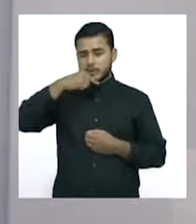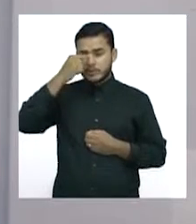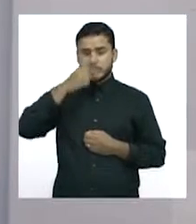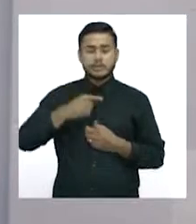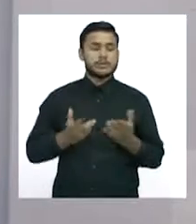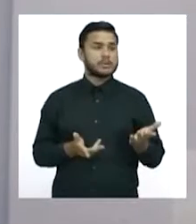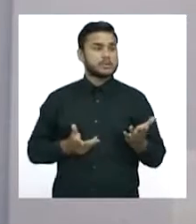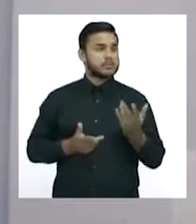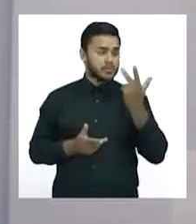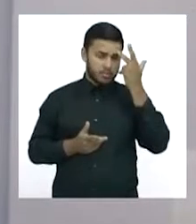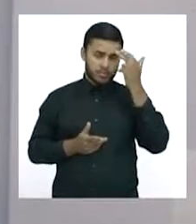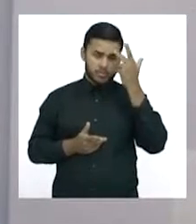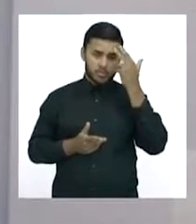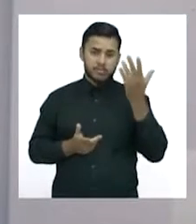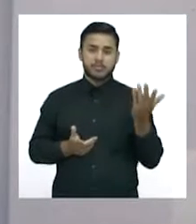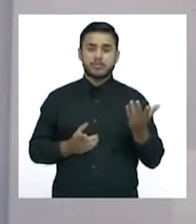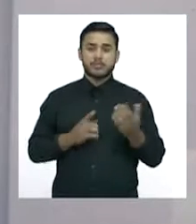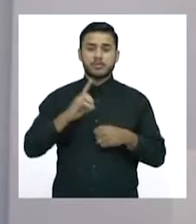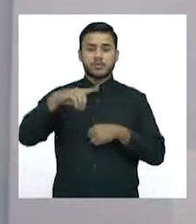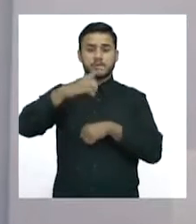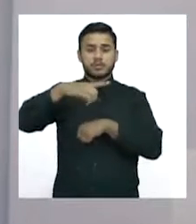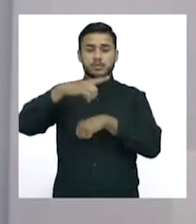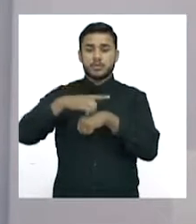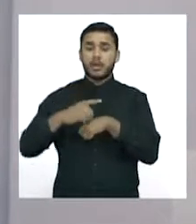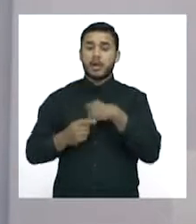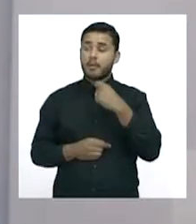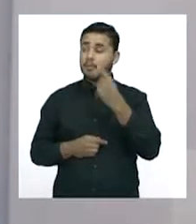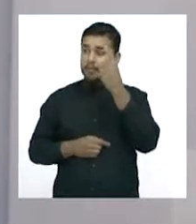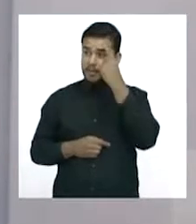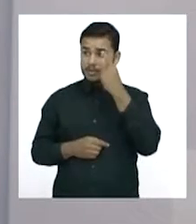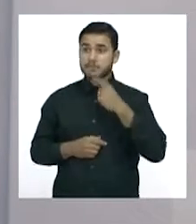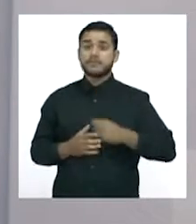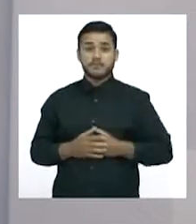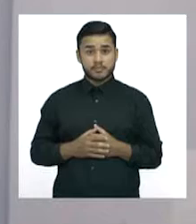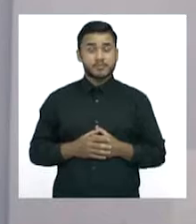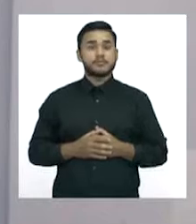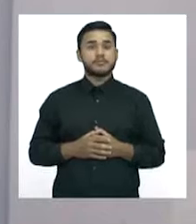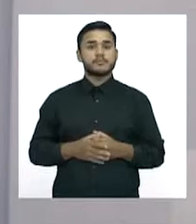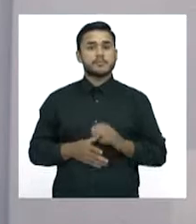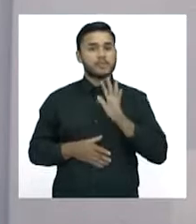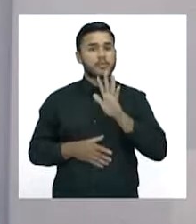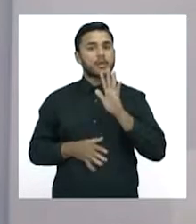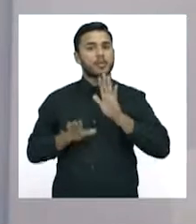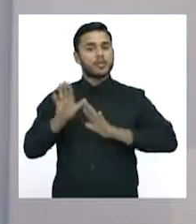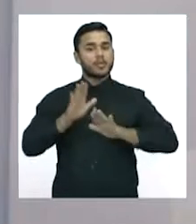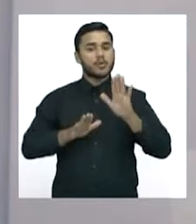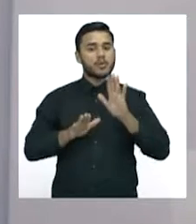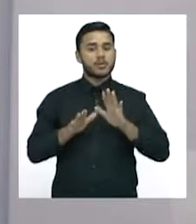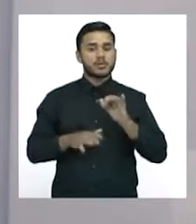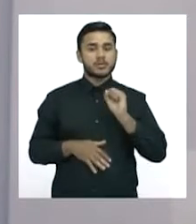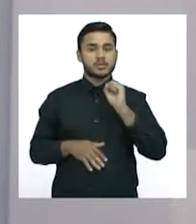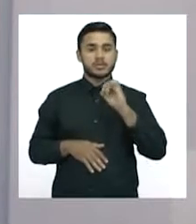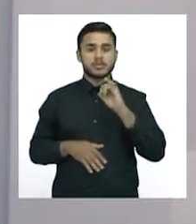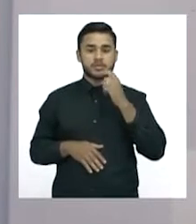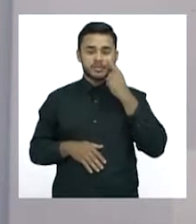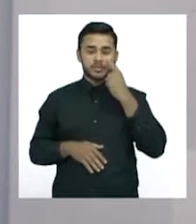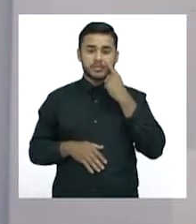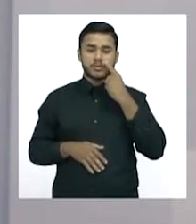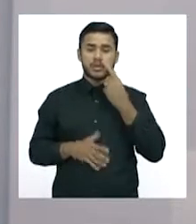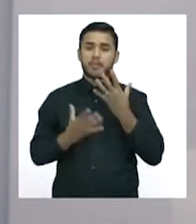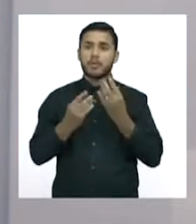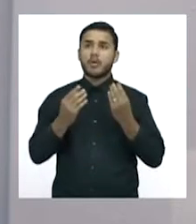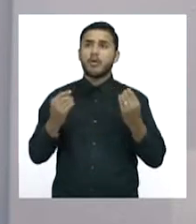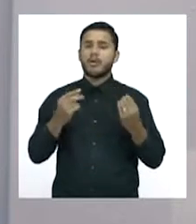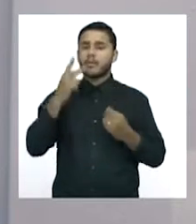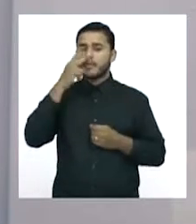resfriados, com dengue, por exemplo. Então, muitas vezes, não é que falta a notificação, é porque, como não é o mais comum de